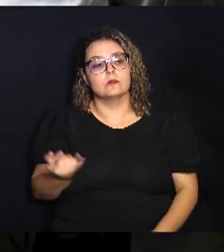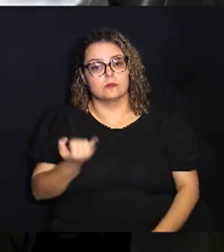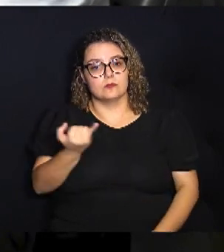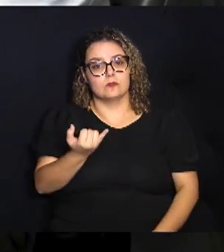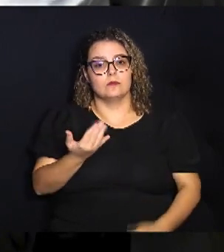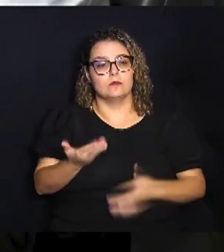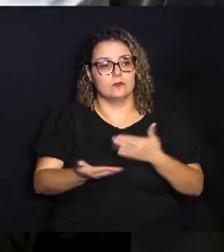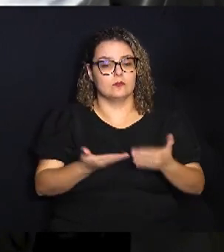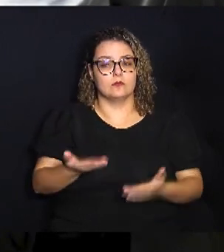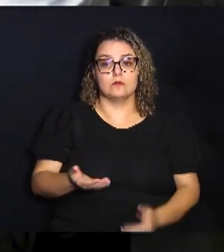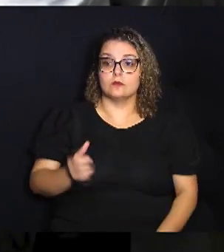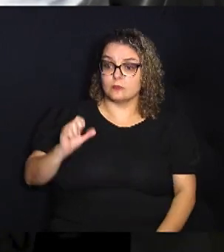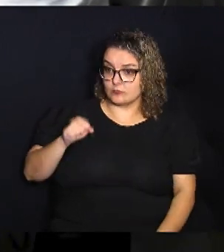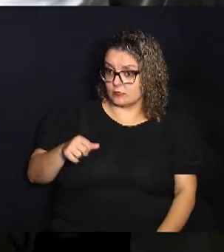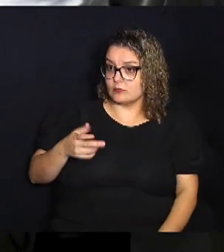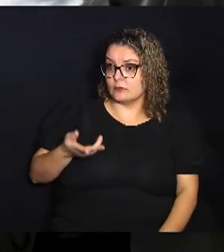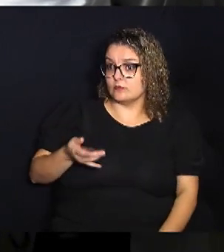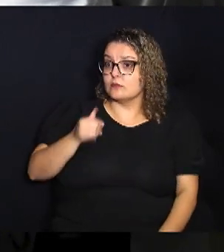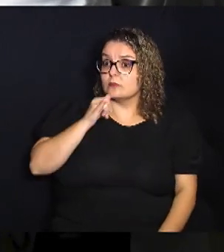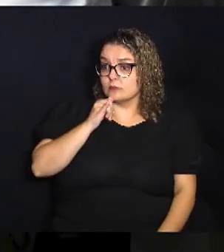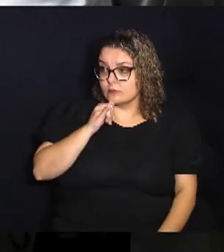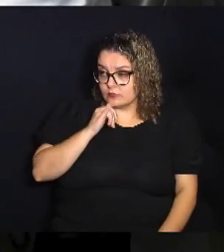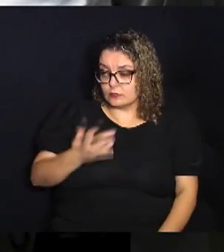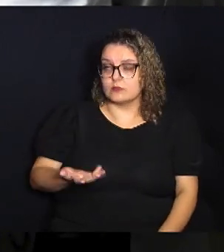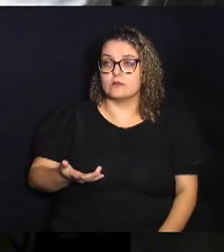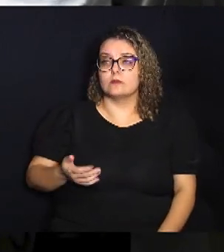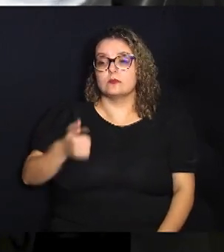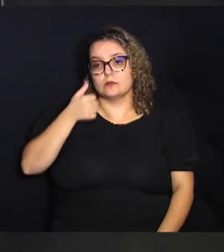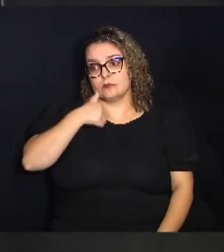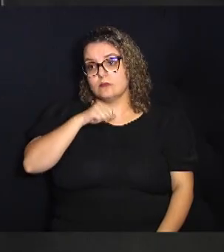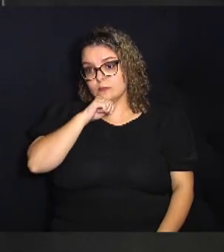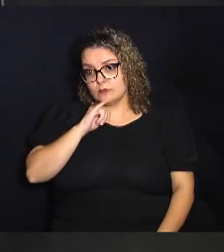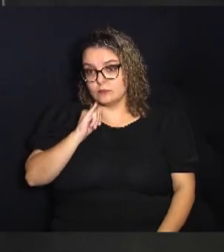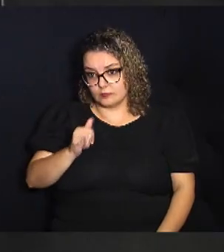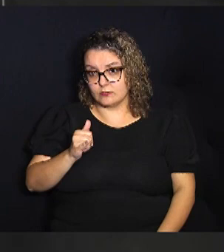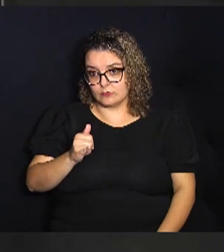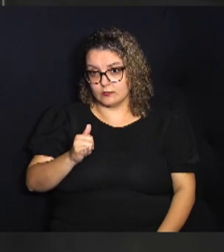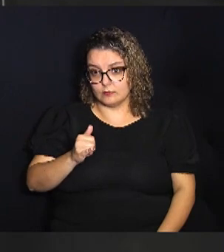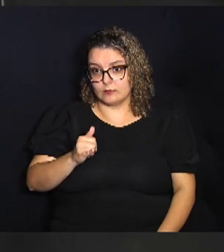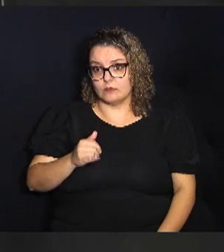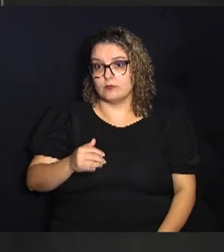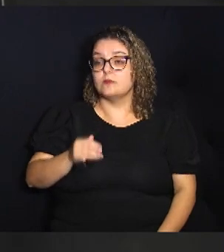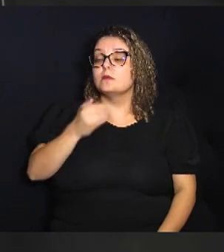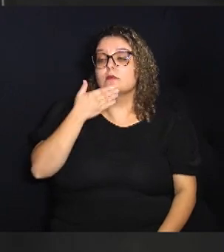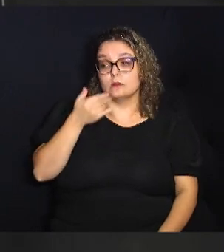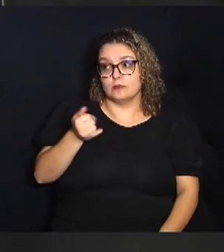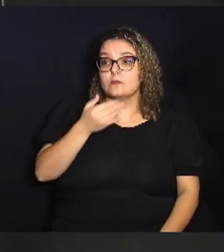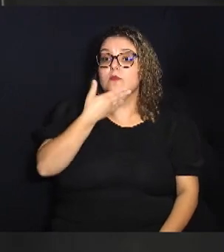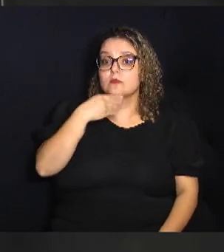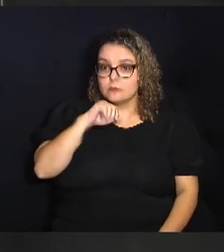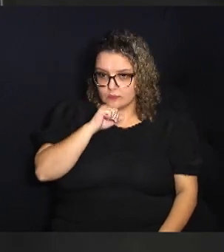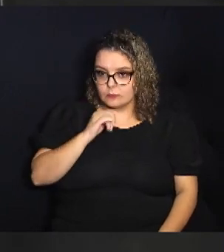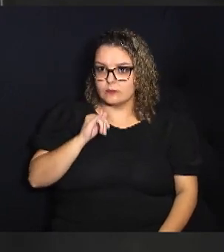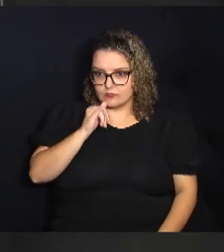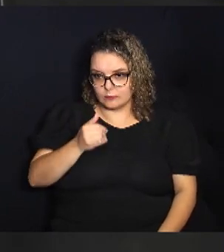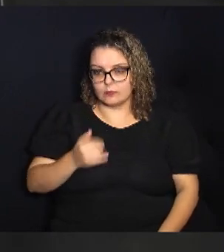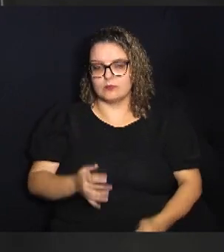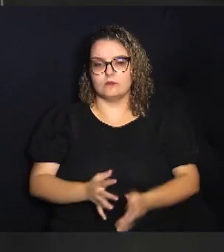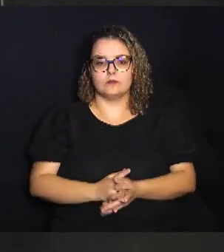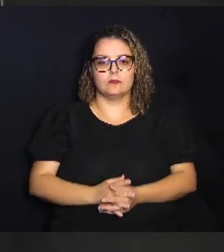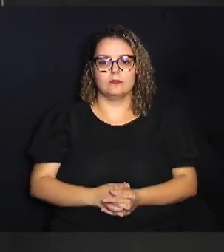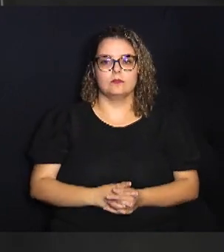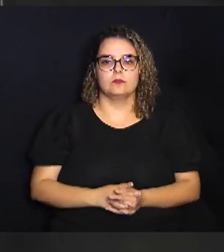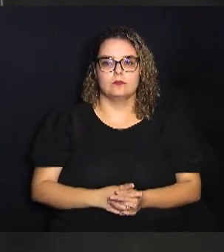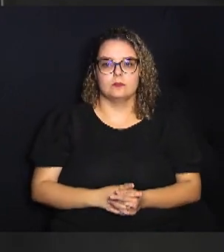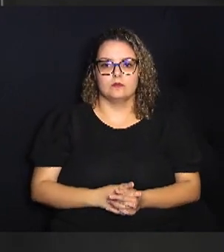drive-thru? Sim, eu vou te dar um relato de uma mãe, tá? Aliás, digo o pai, que ele estava